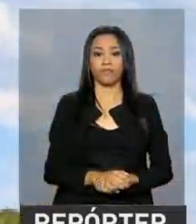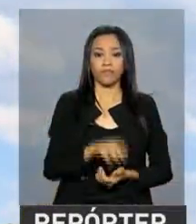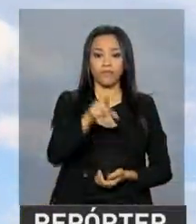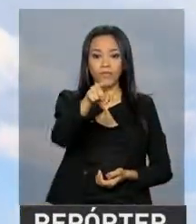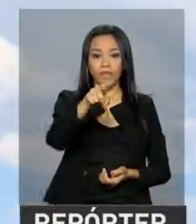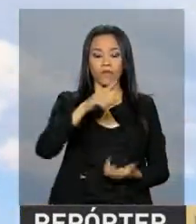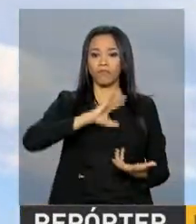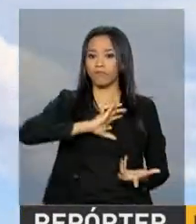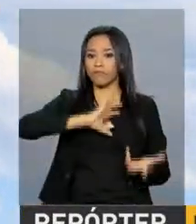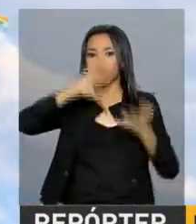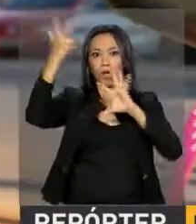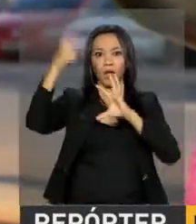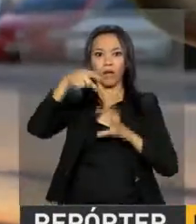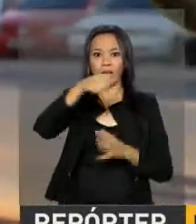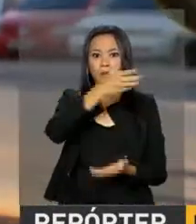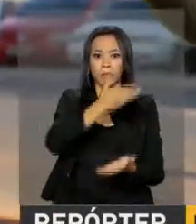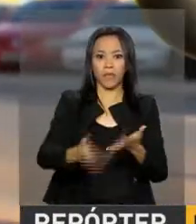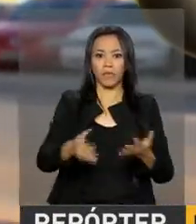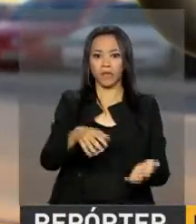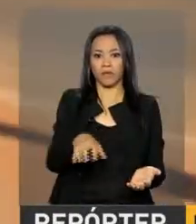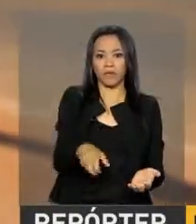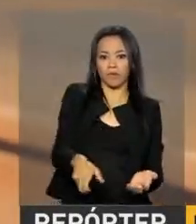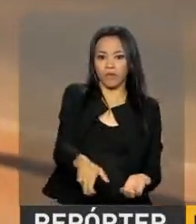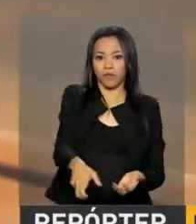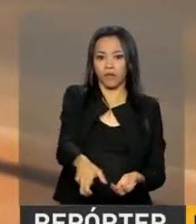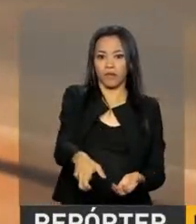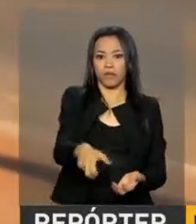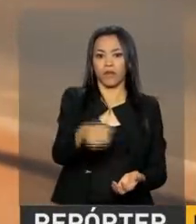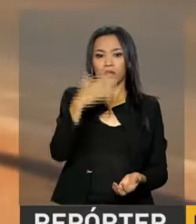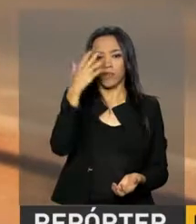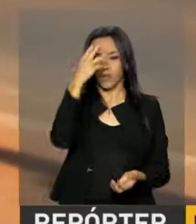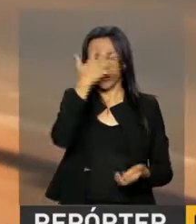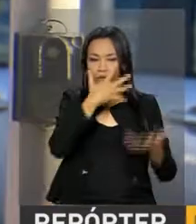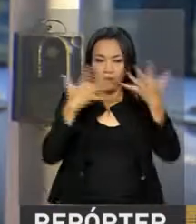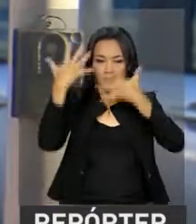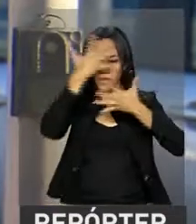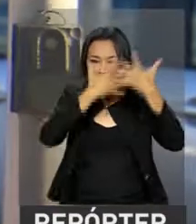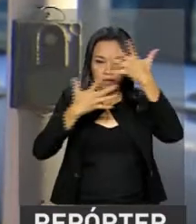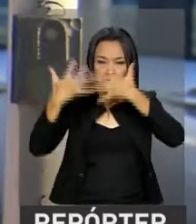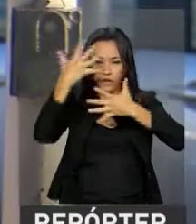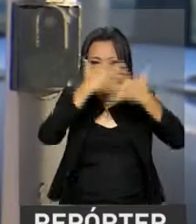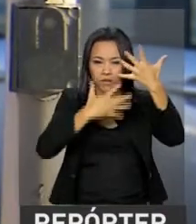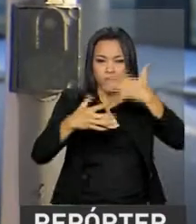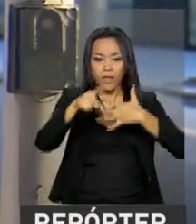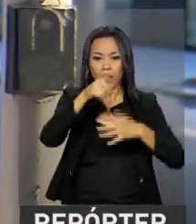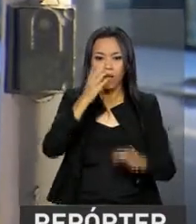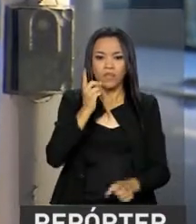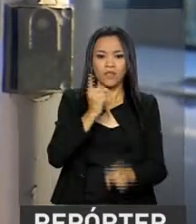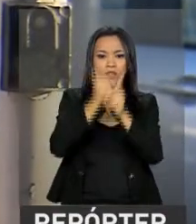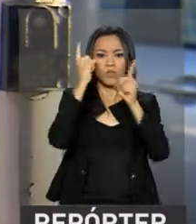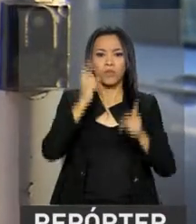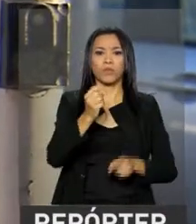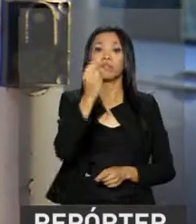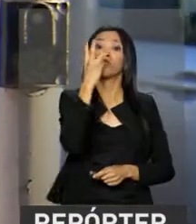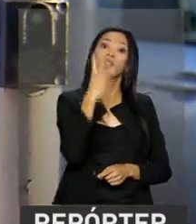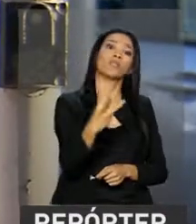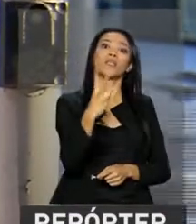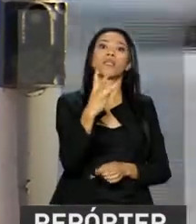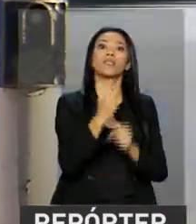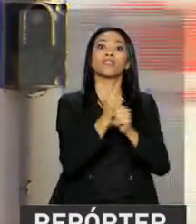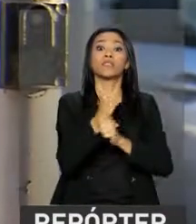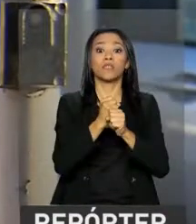De repente, a Raíssa começou a perder o equilíbrio, cair e ficar com a visão borrada. Foi assim que ela descobriu há 3 anos que tem